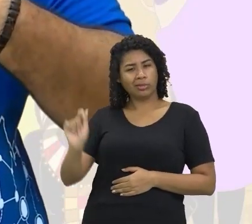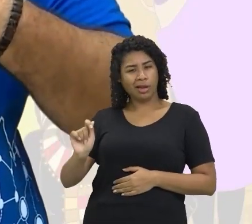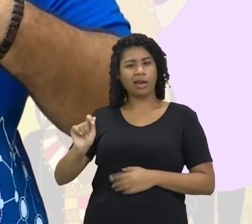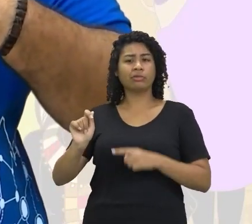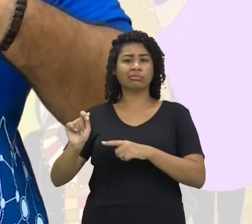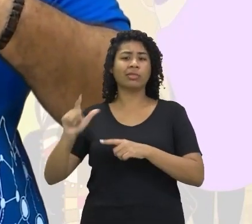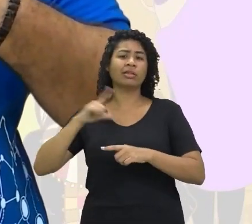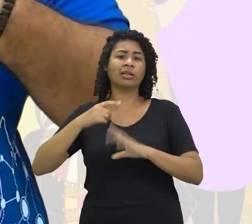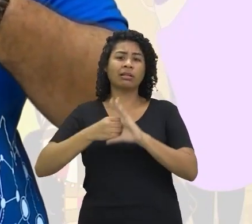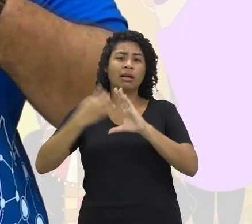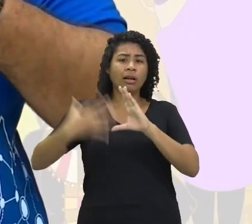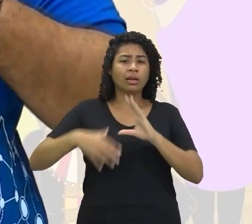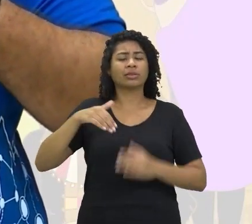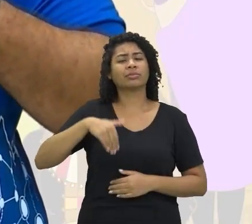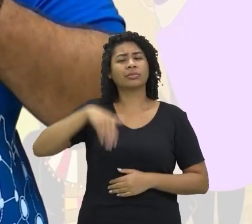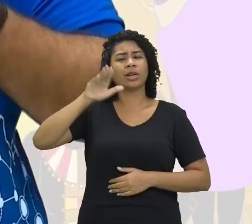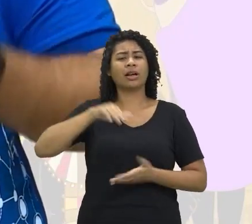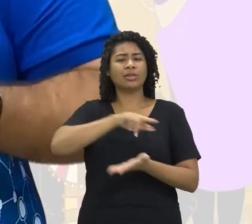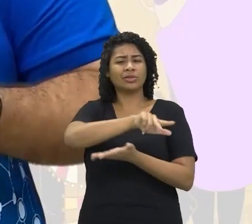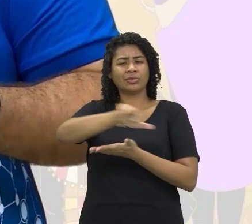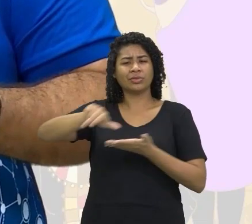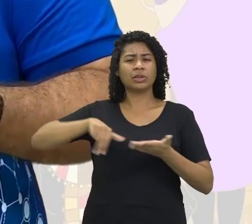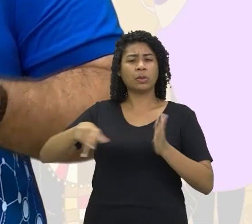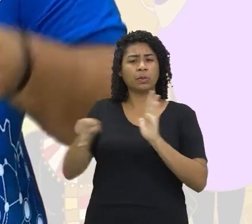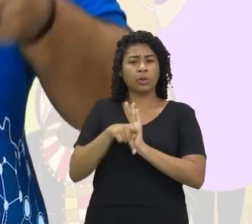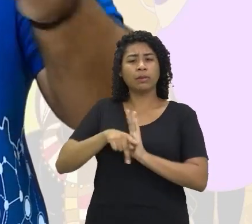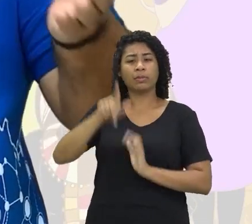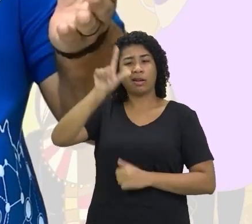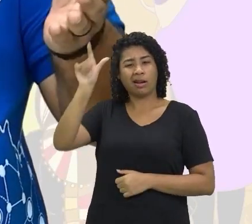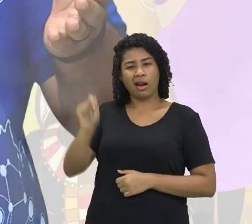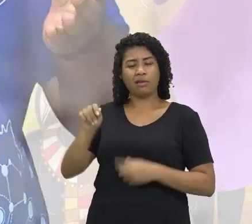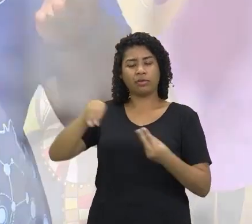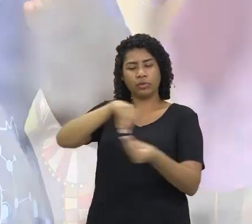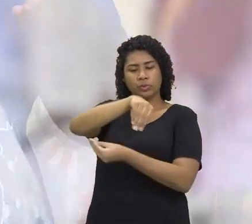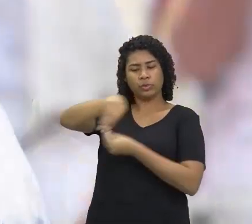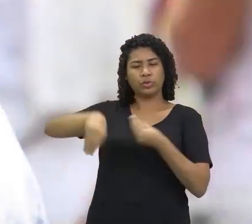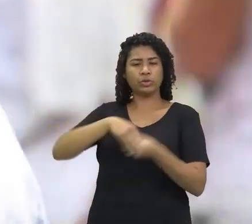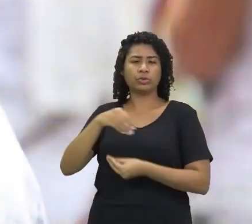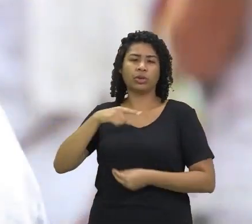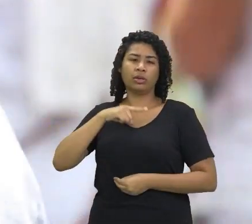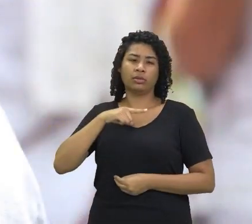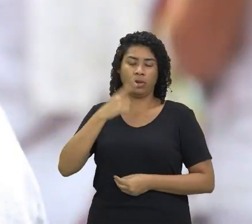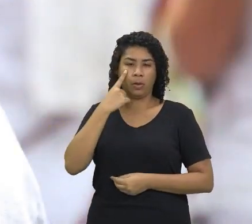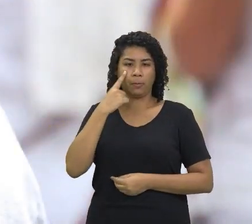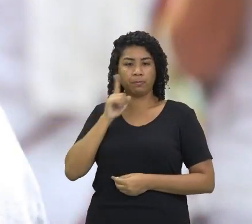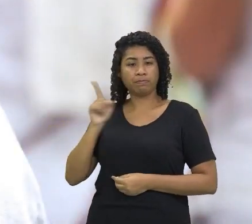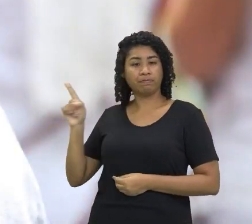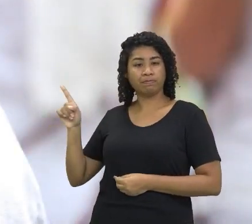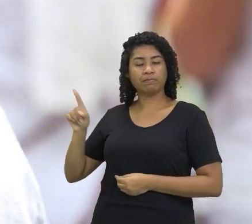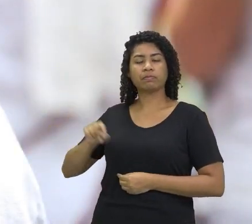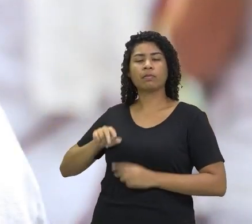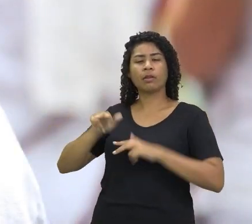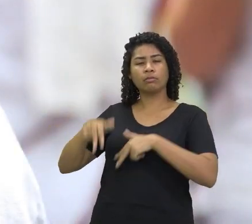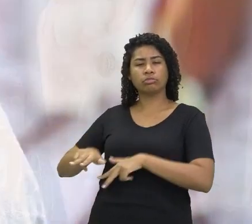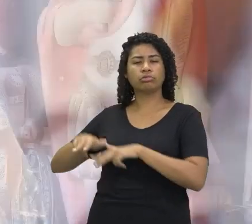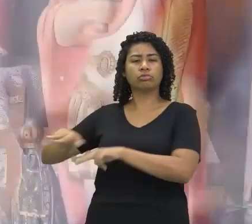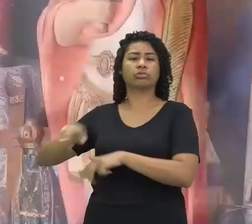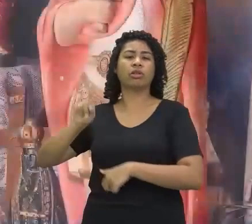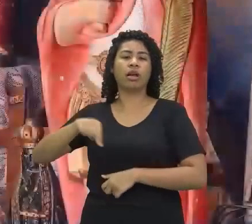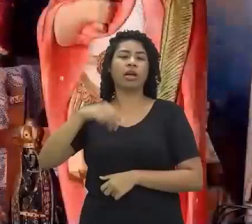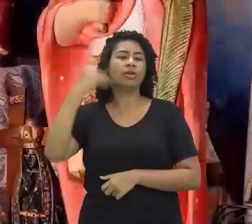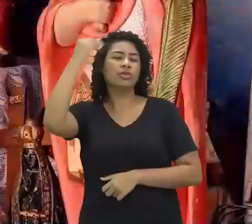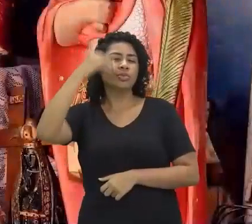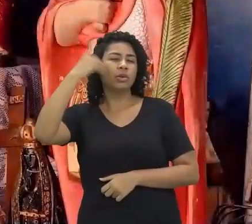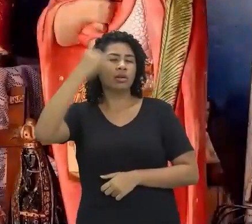elementos religiosos das mais diversas regiões da África. O candomblé pode ser considerado um conjunto de experiências religiosas,